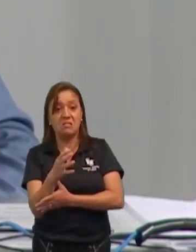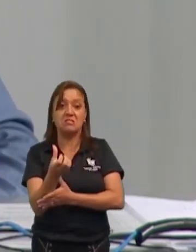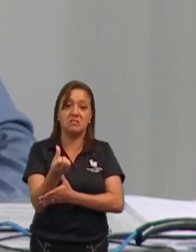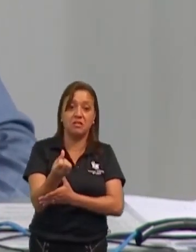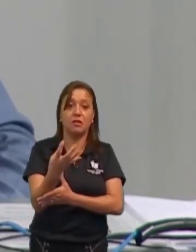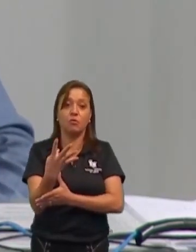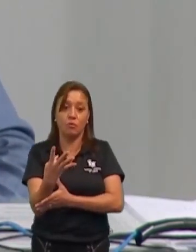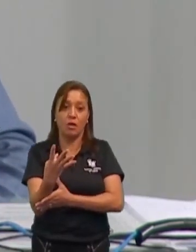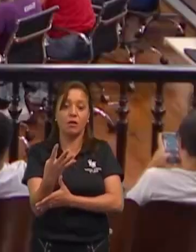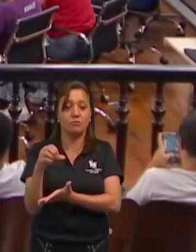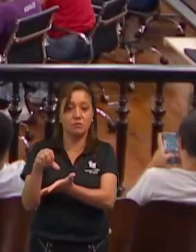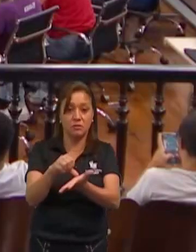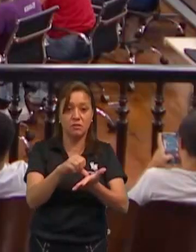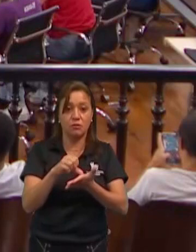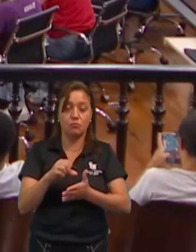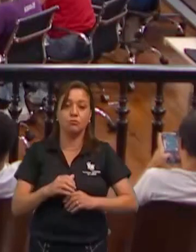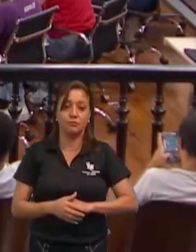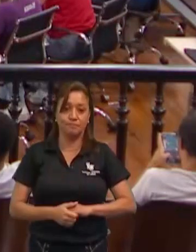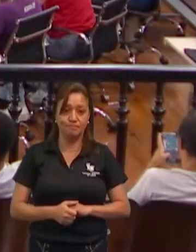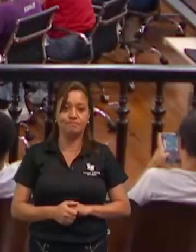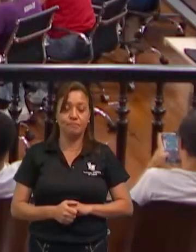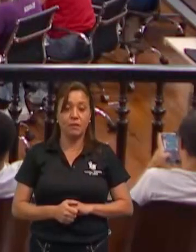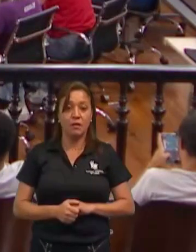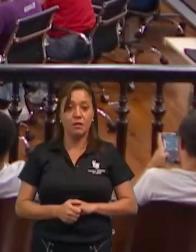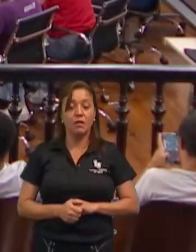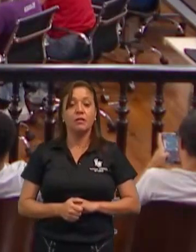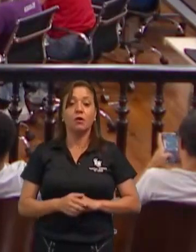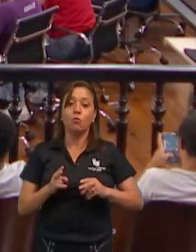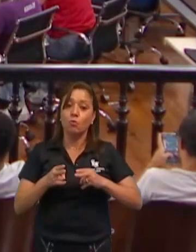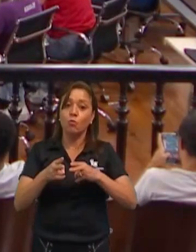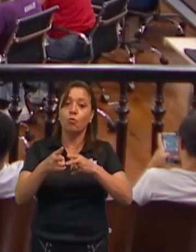O veto continua em discussão,